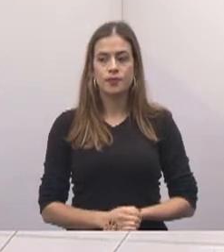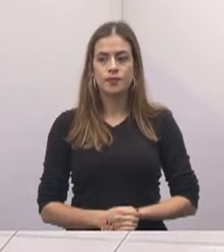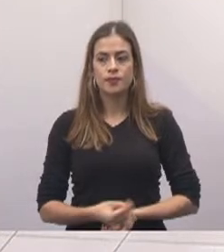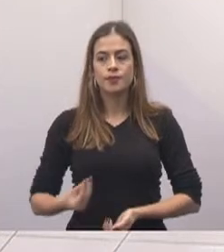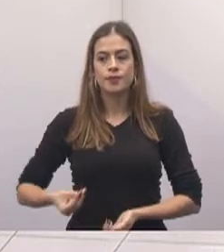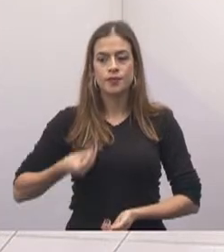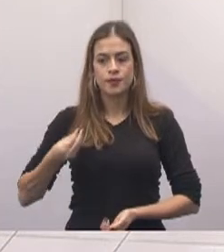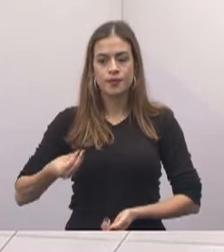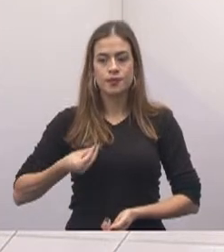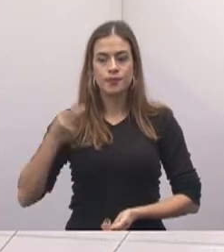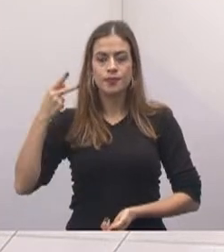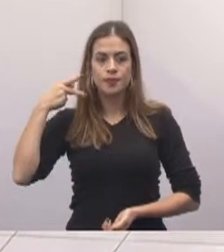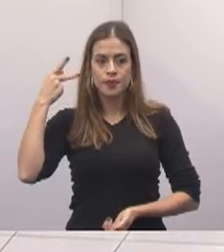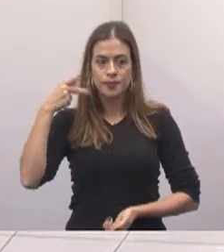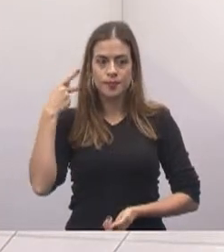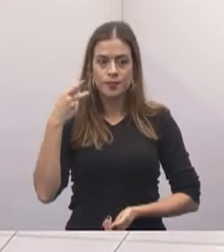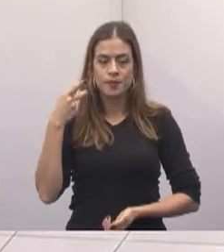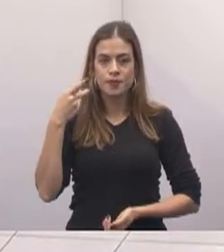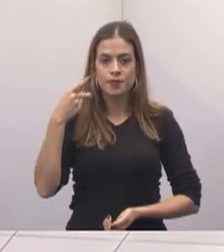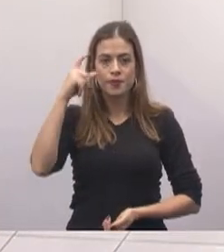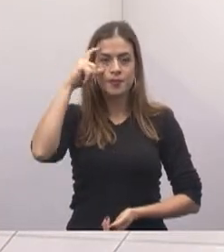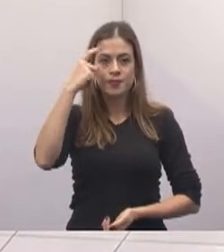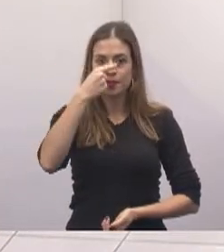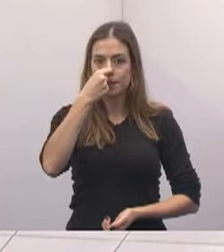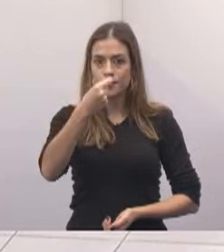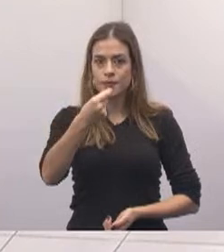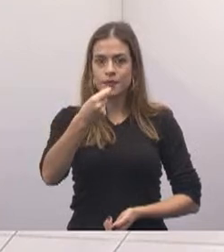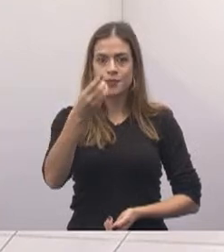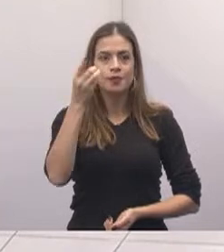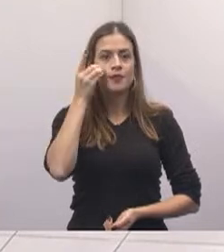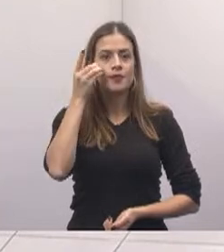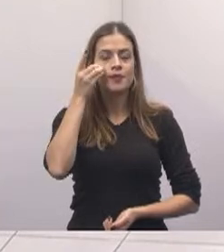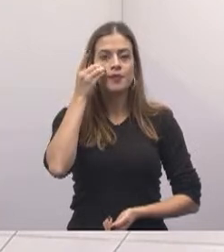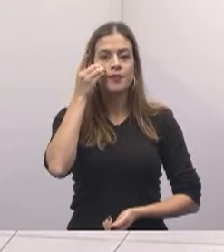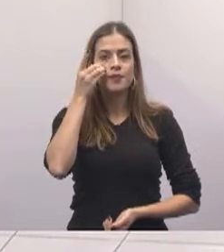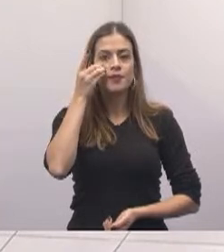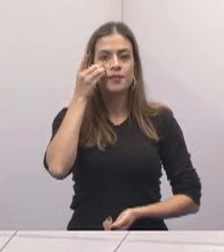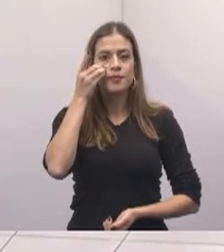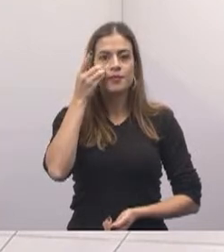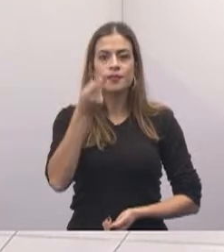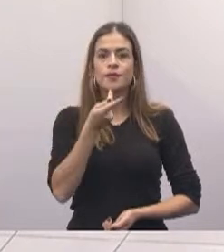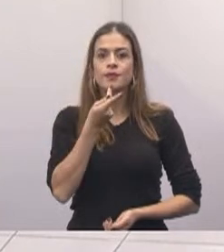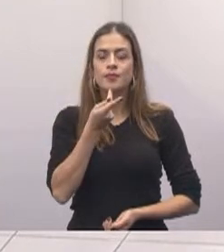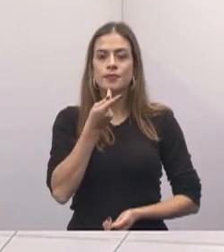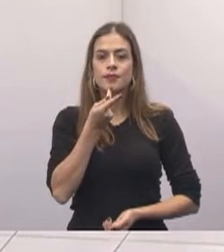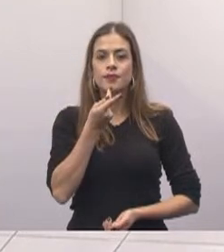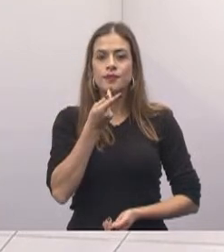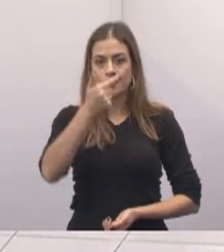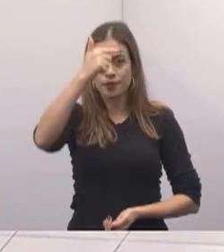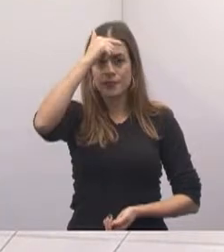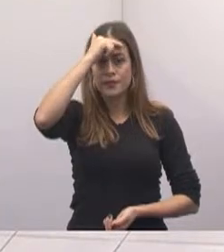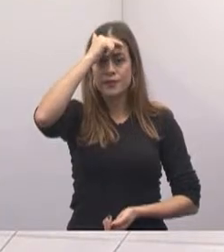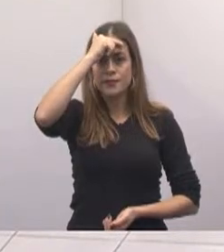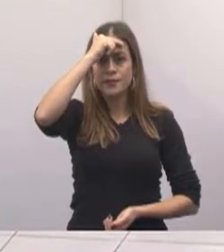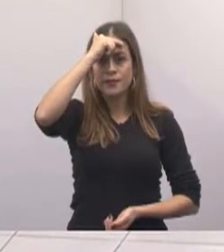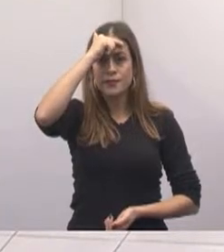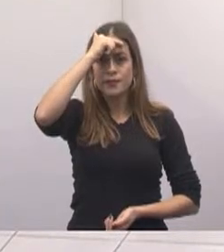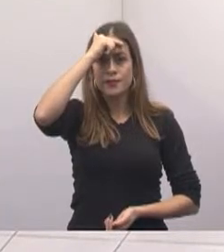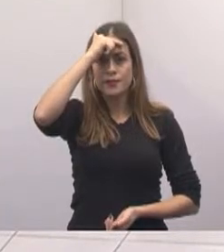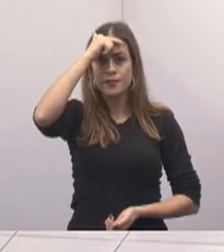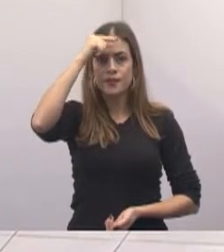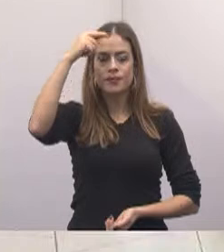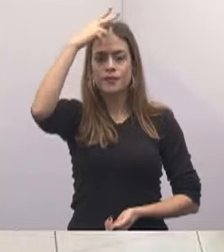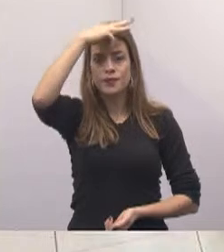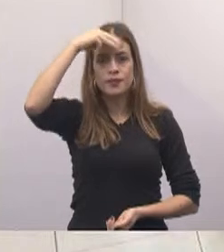Estão presentes os vereadores Abner Rosa, vereador Dudi, vereador Hernani Barreto, vereador Luiz Flávio,